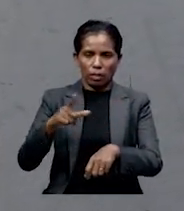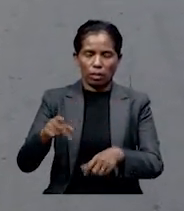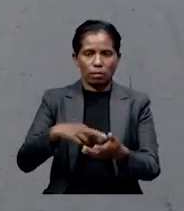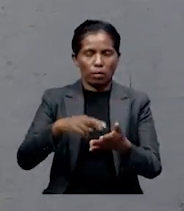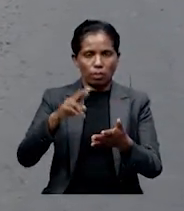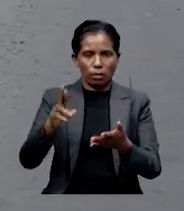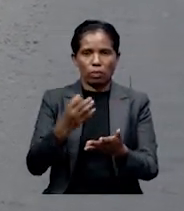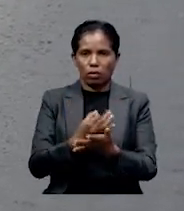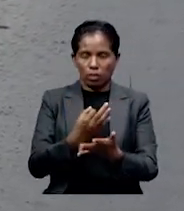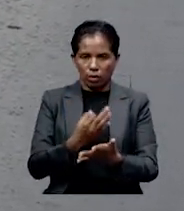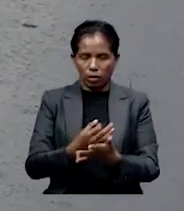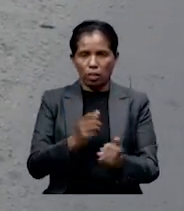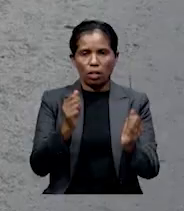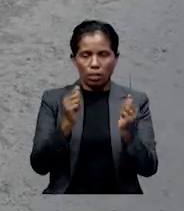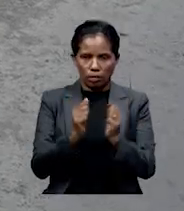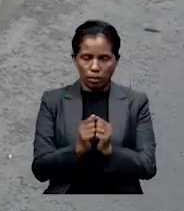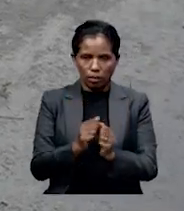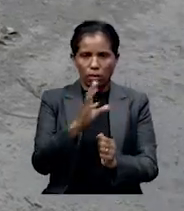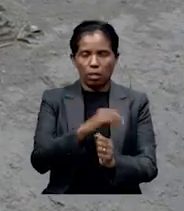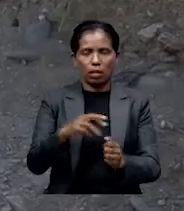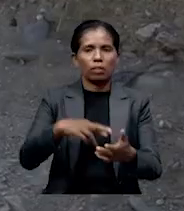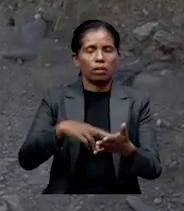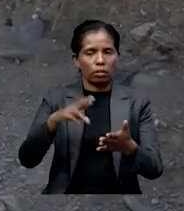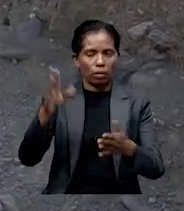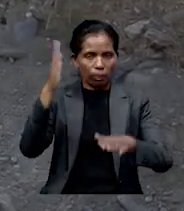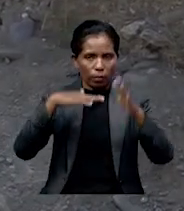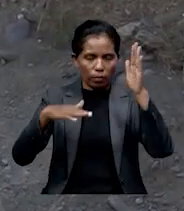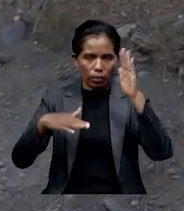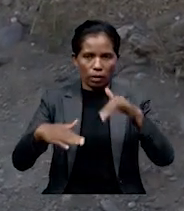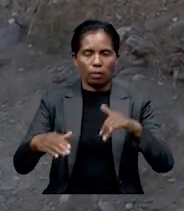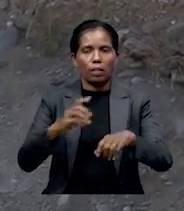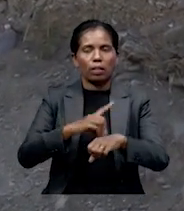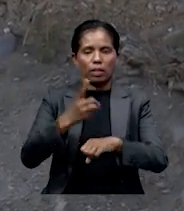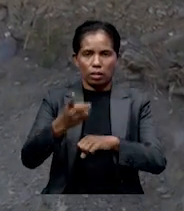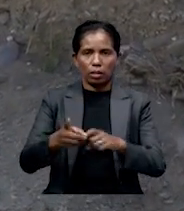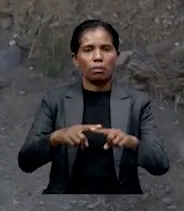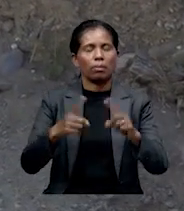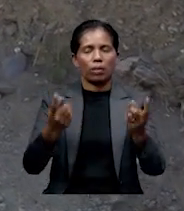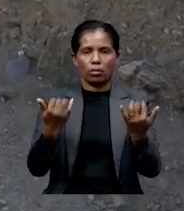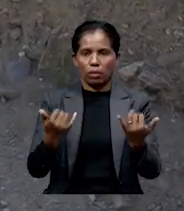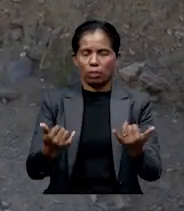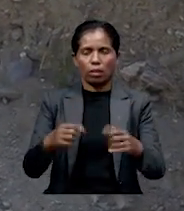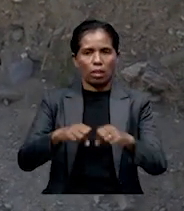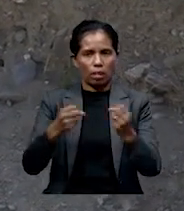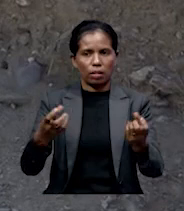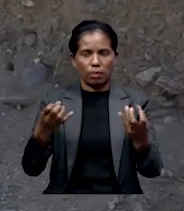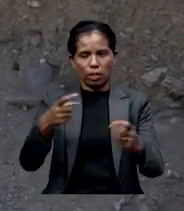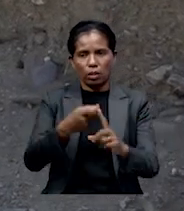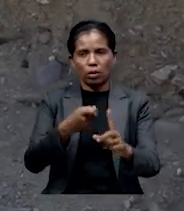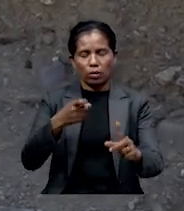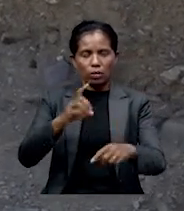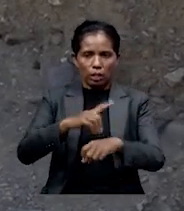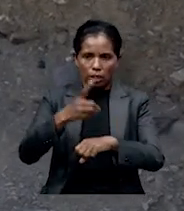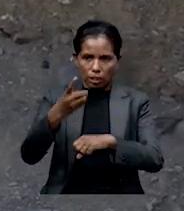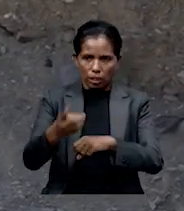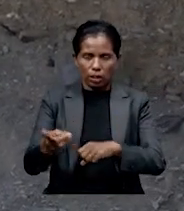urgente orçamento retificativo a tu resolve problema inundação, mas be to agora estragos bara causa husi